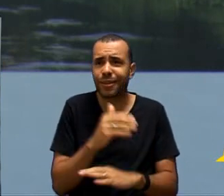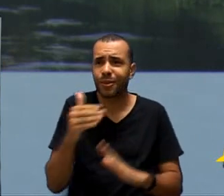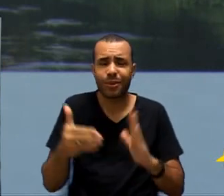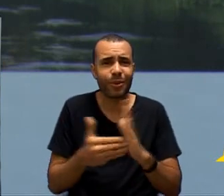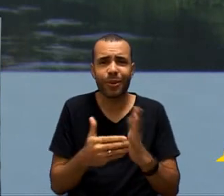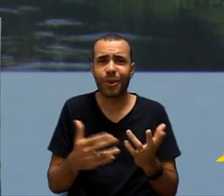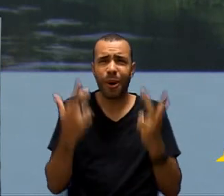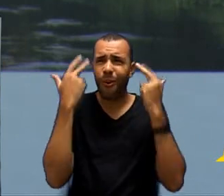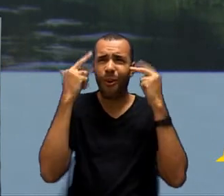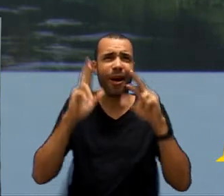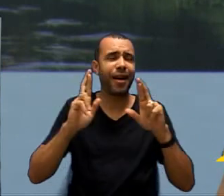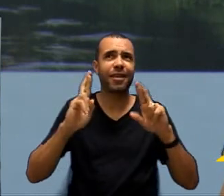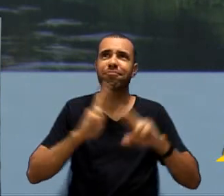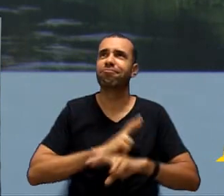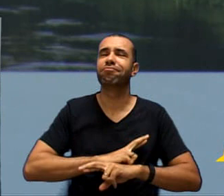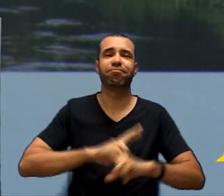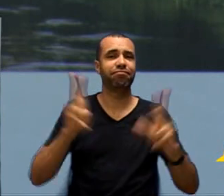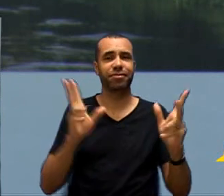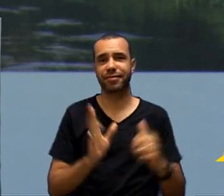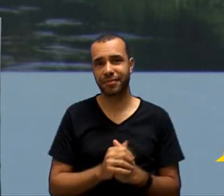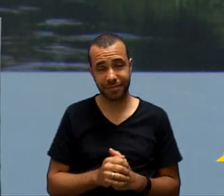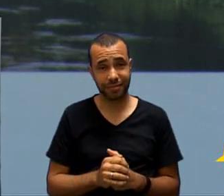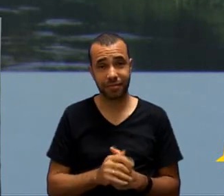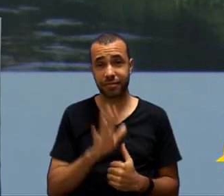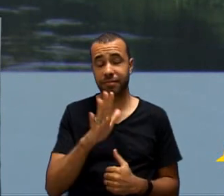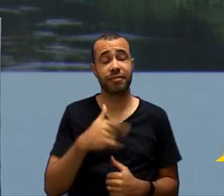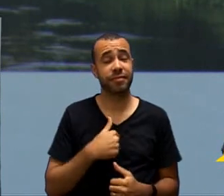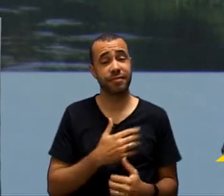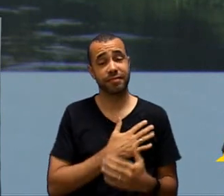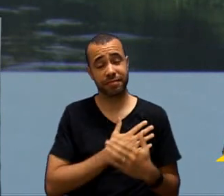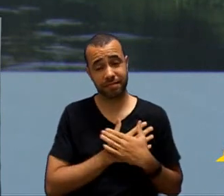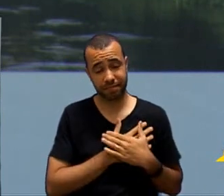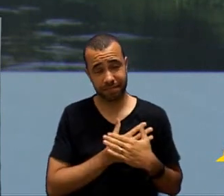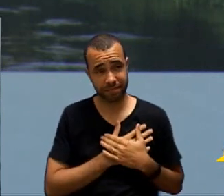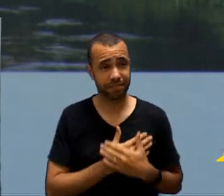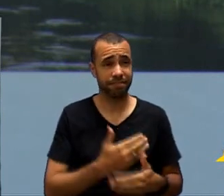fora do normal. Mas eu queria agradecer a todos.